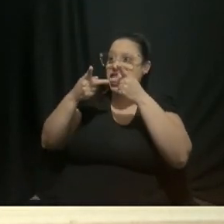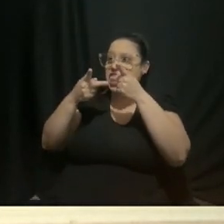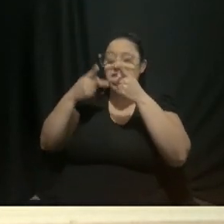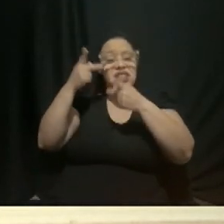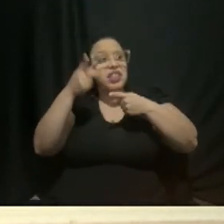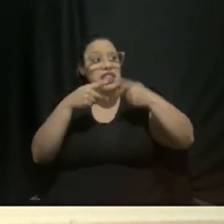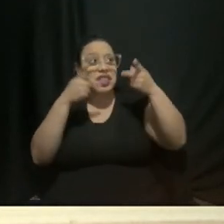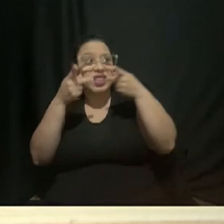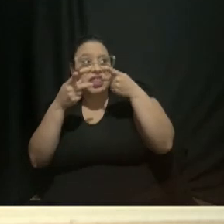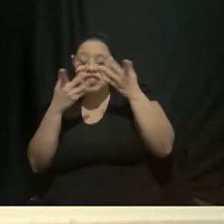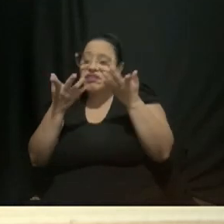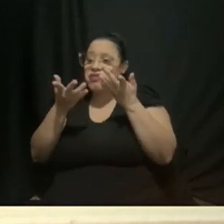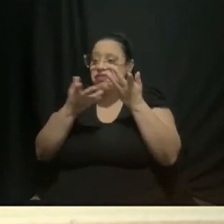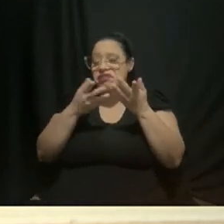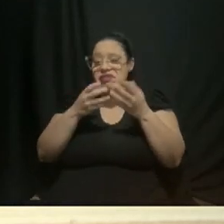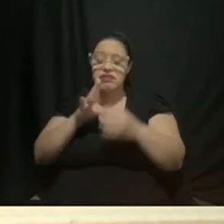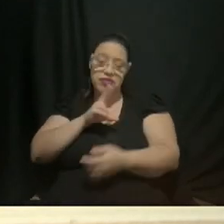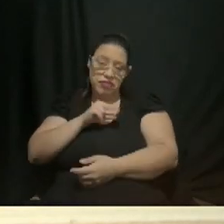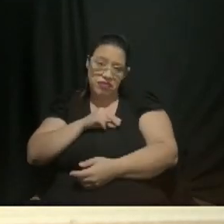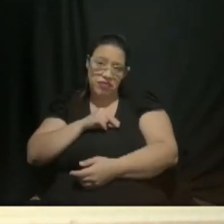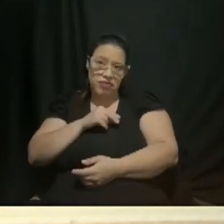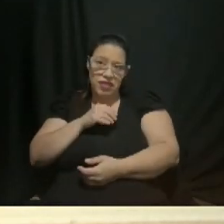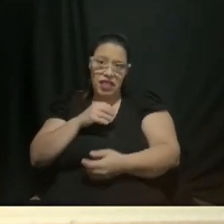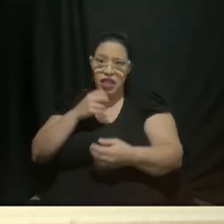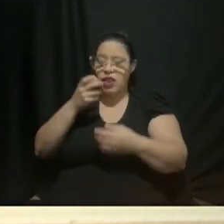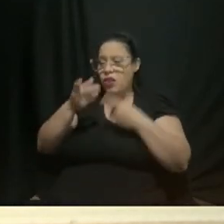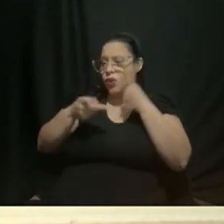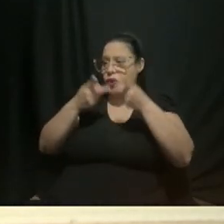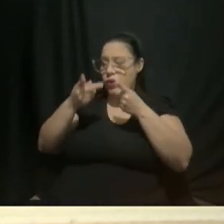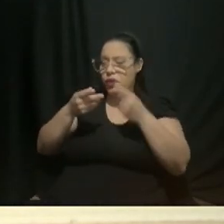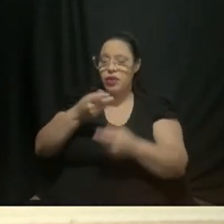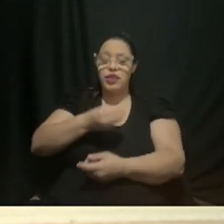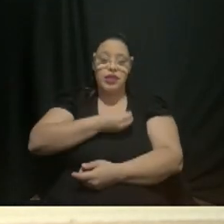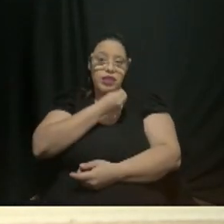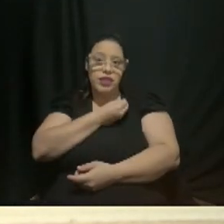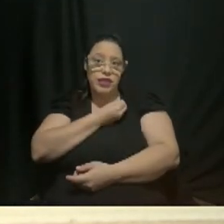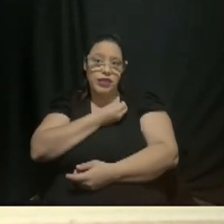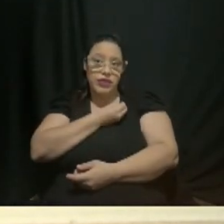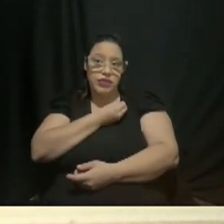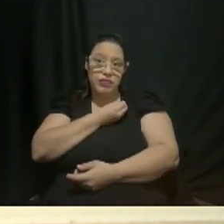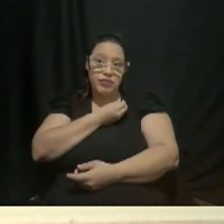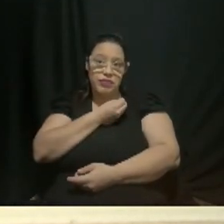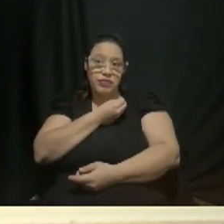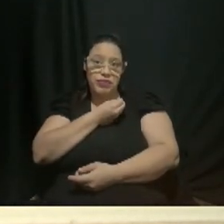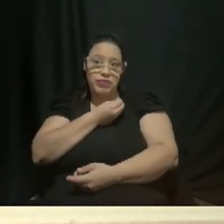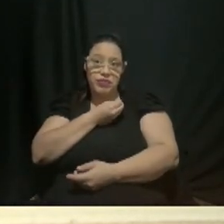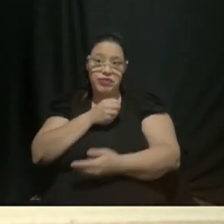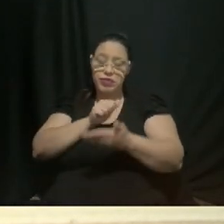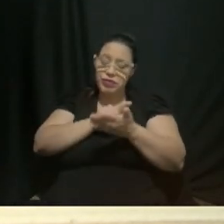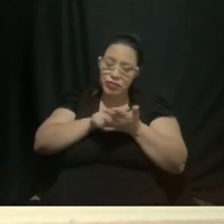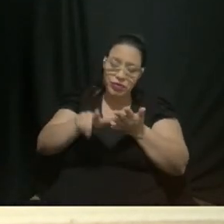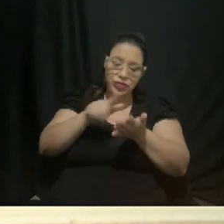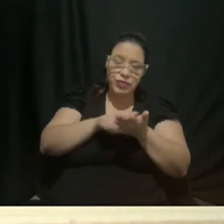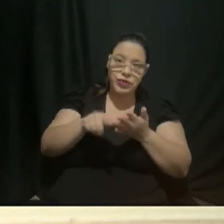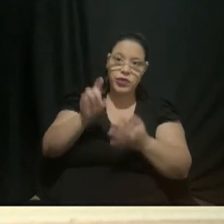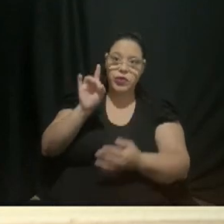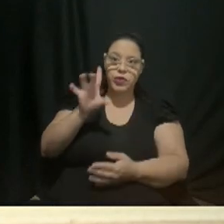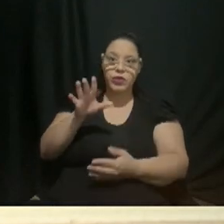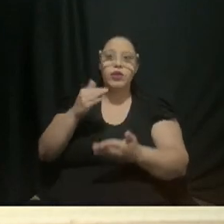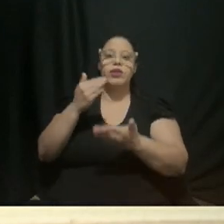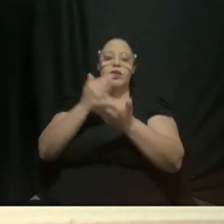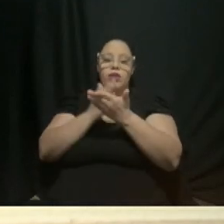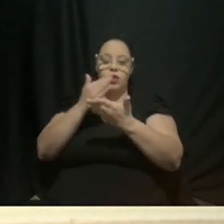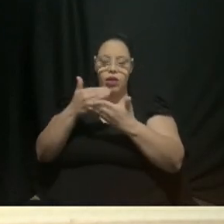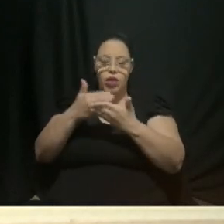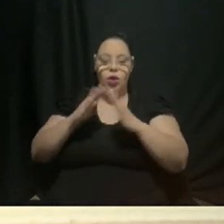particular, né? Sim. Contando a vida do outro, Você vai trabalhando né? e vai conversando, né? Você tá ali na lavagem, né? só na hora dos alimentos, tem que todo mundo quietinho, viu?